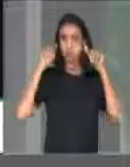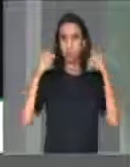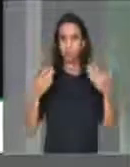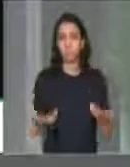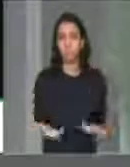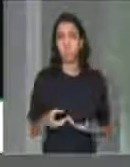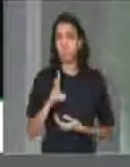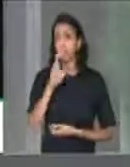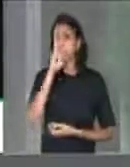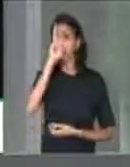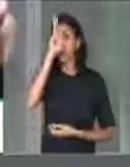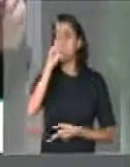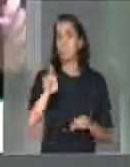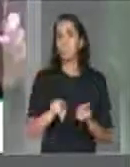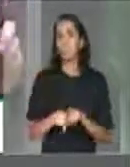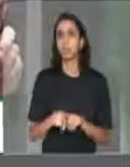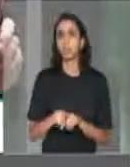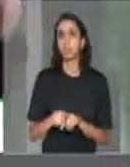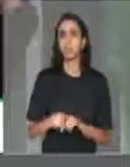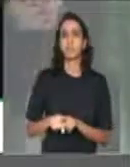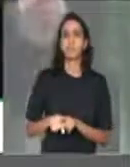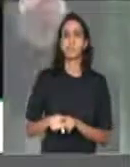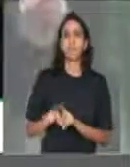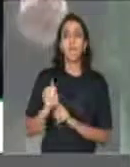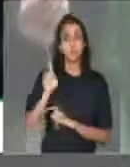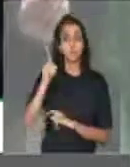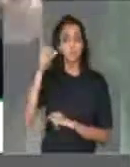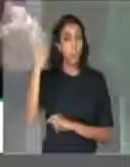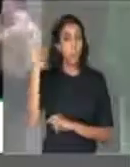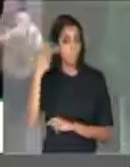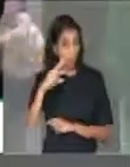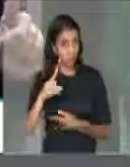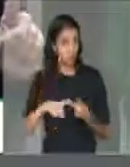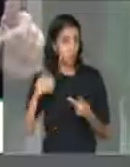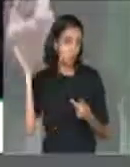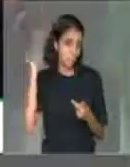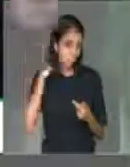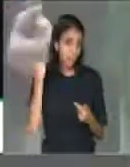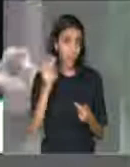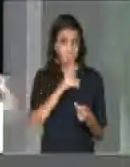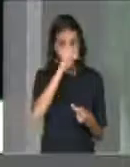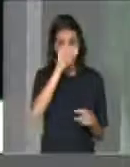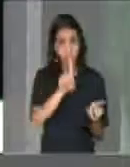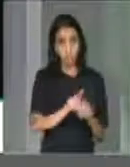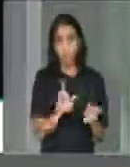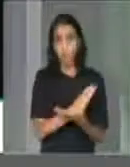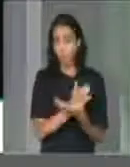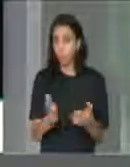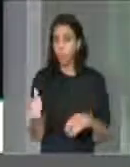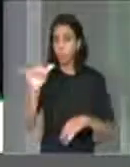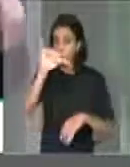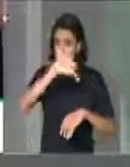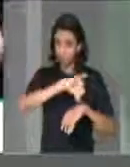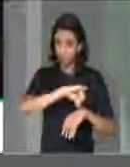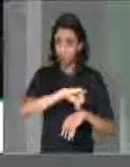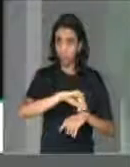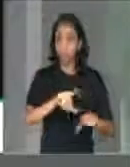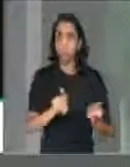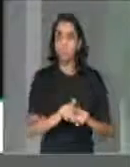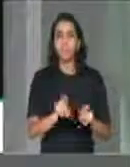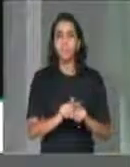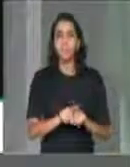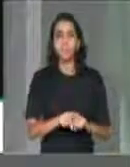está presente no território nacional apenas no Maranhão e no Pará, e nas capitais inclusive, o tambor de